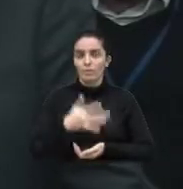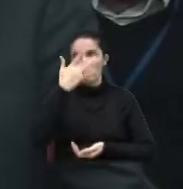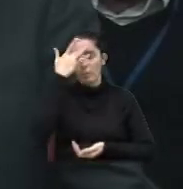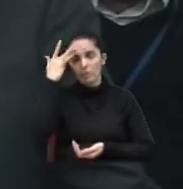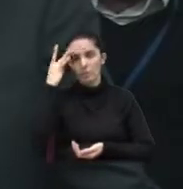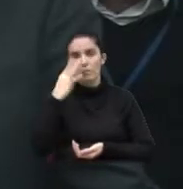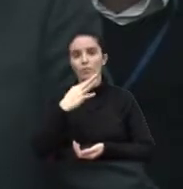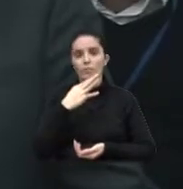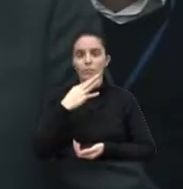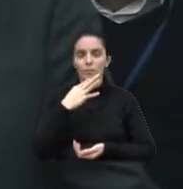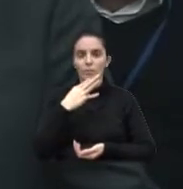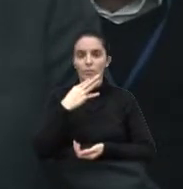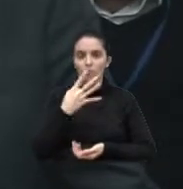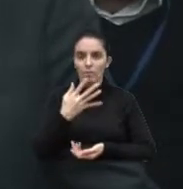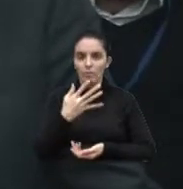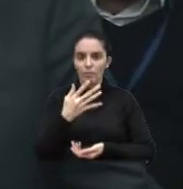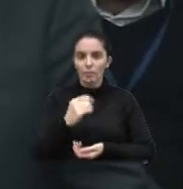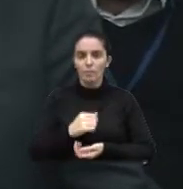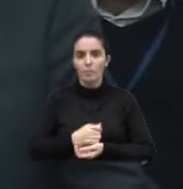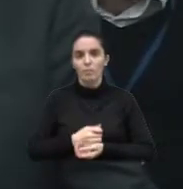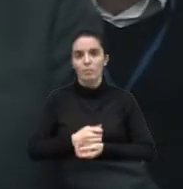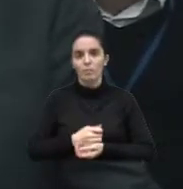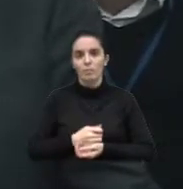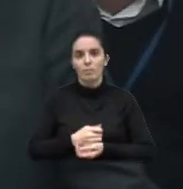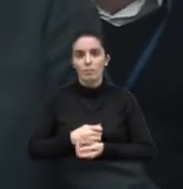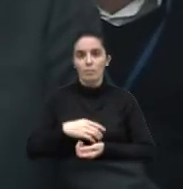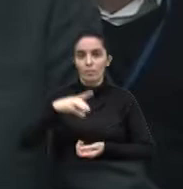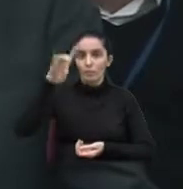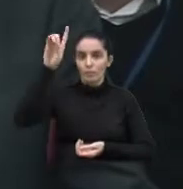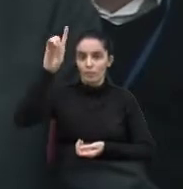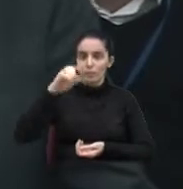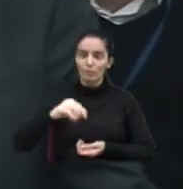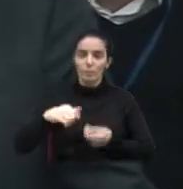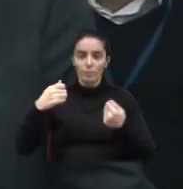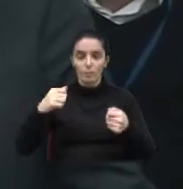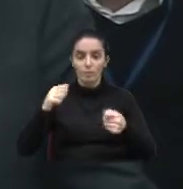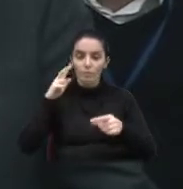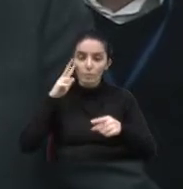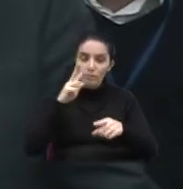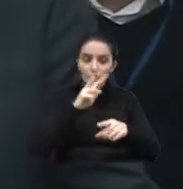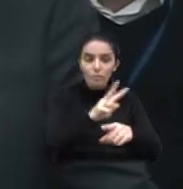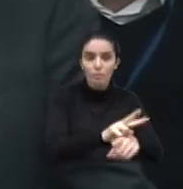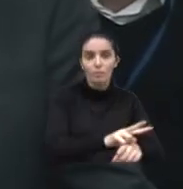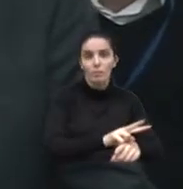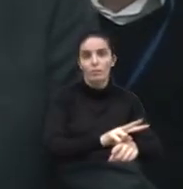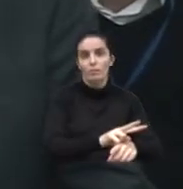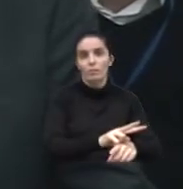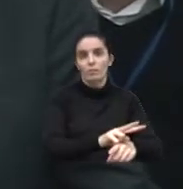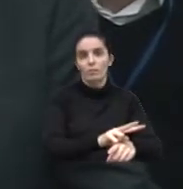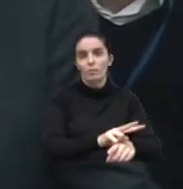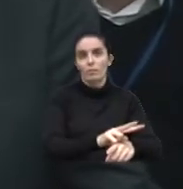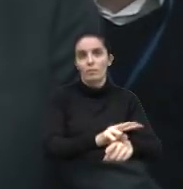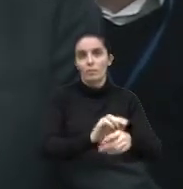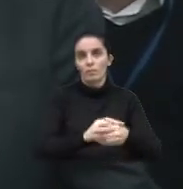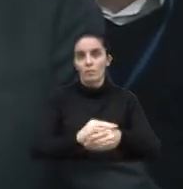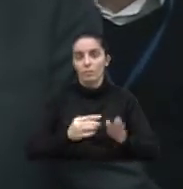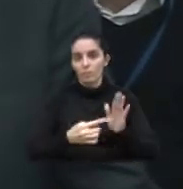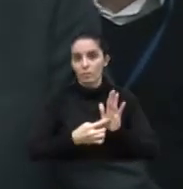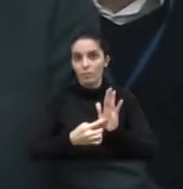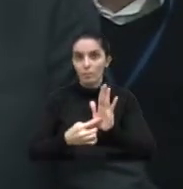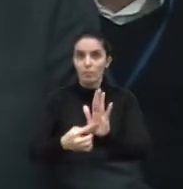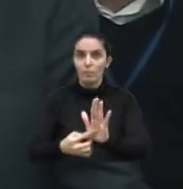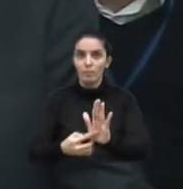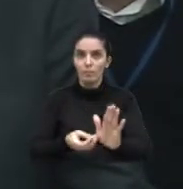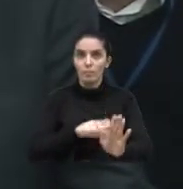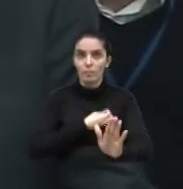somos o que querem cuidar e que cuidam dessas pessoas, que trazem para perto e mostram a essas pessoas uma